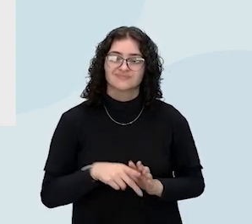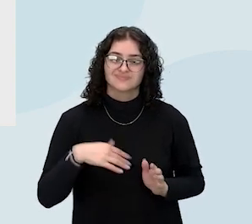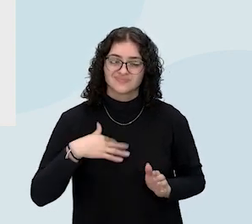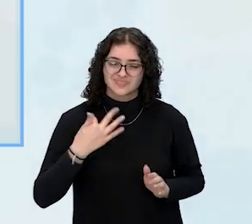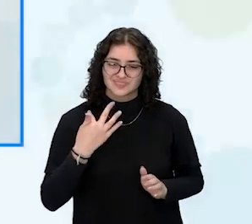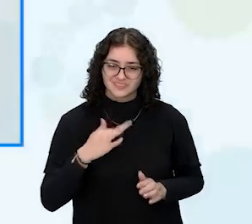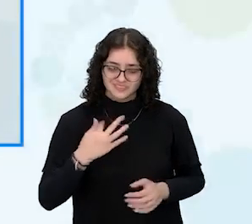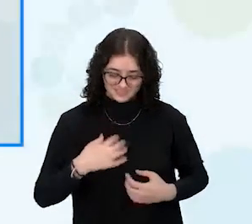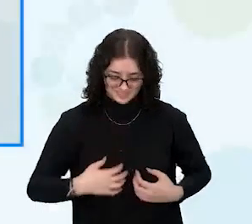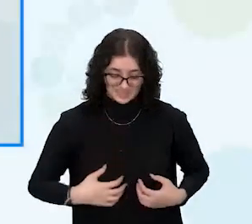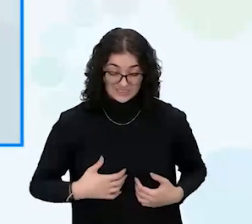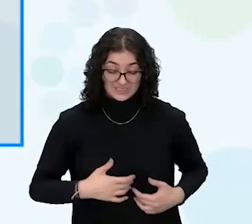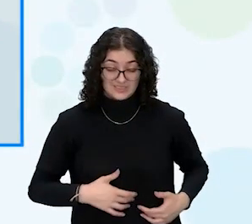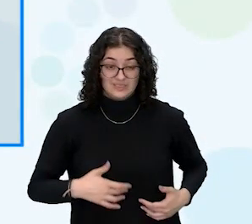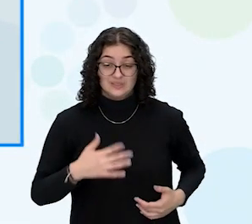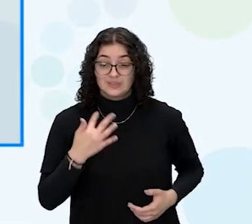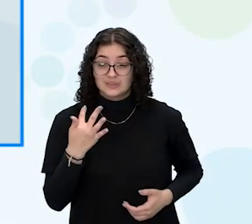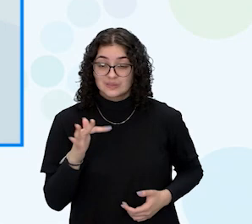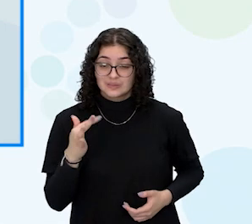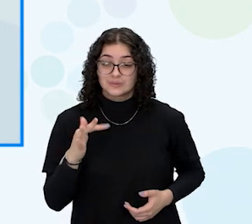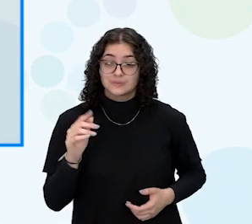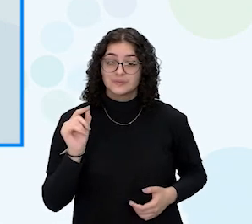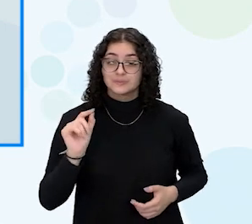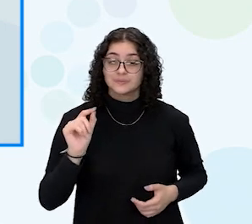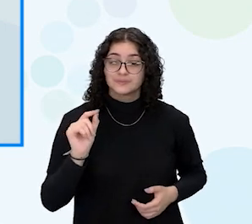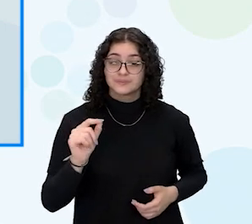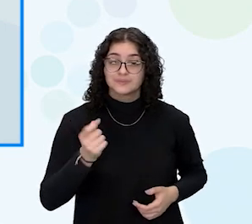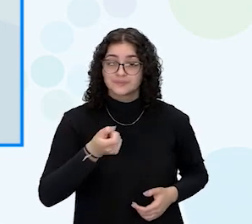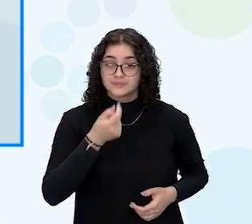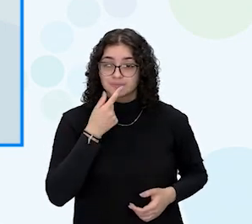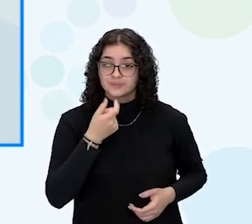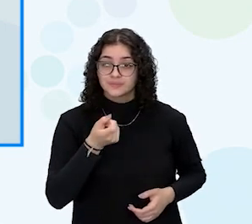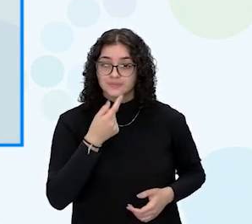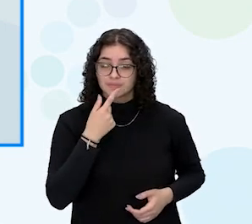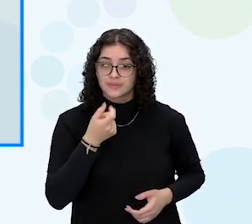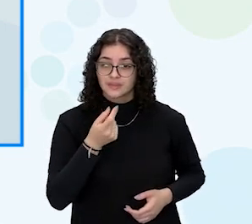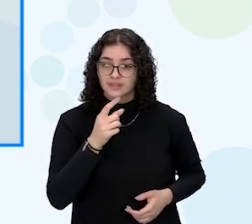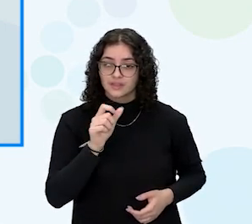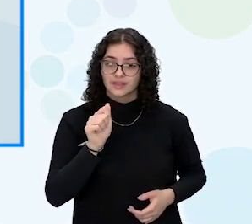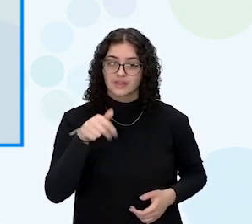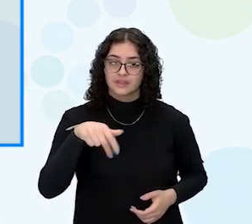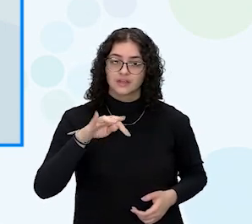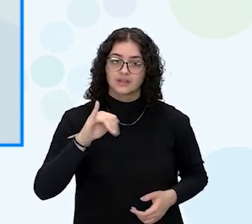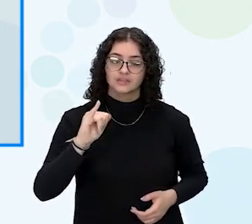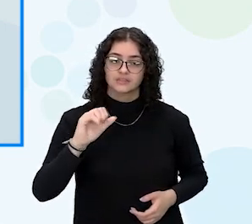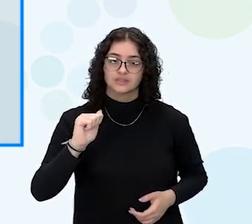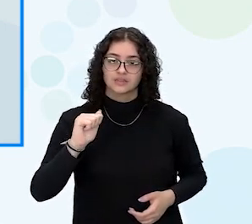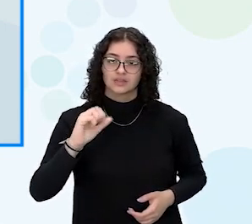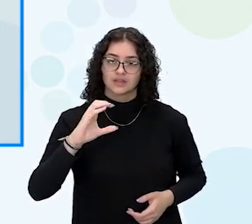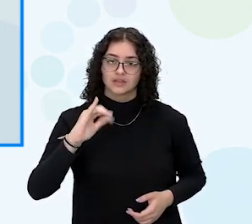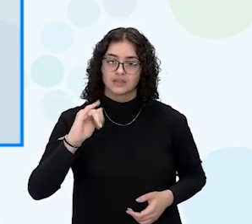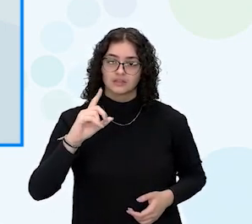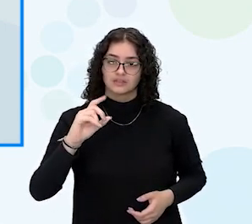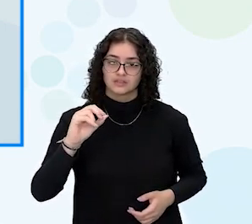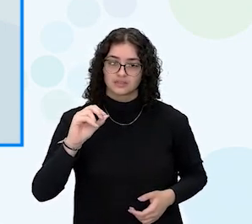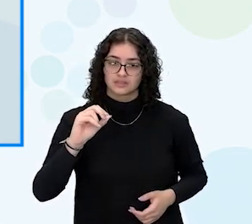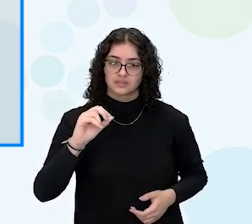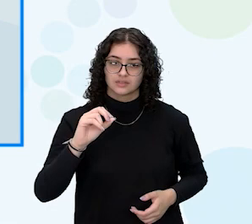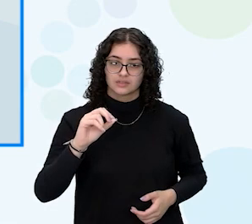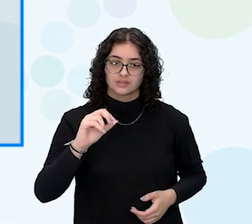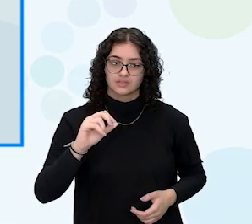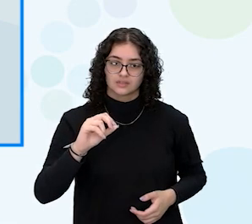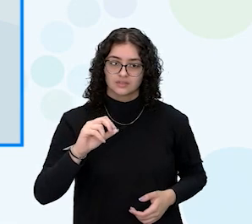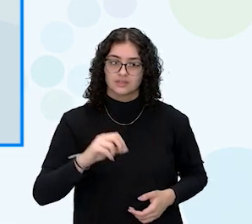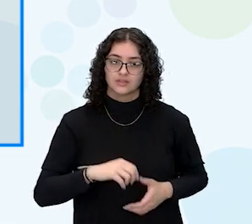gastrite ou queimação no estômago, a gente toma antiácido, esse stomach tablets, não é